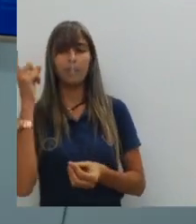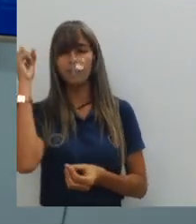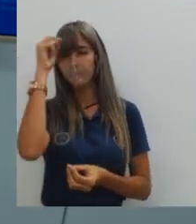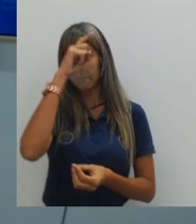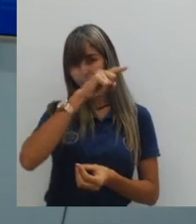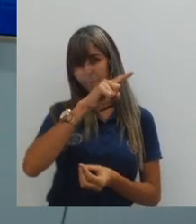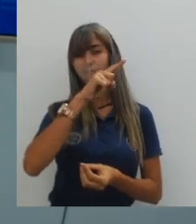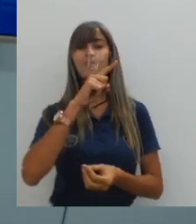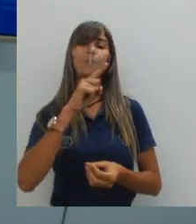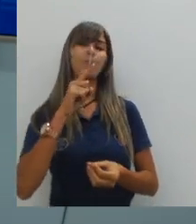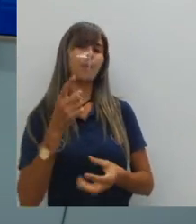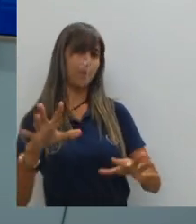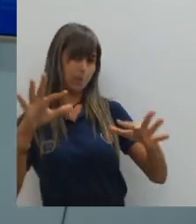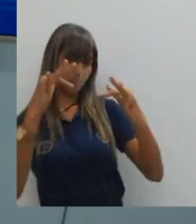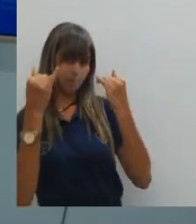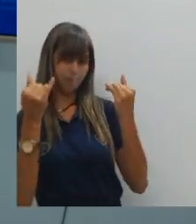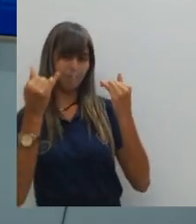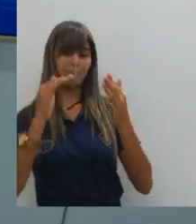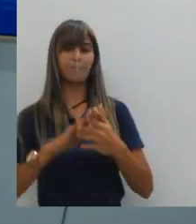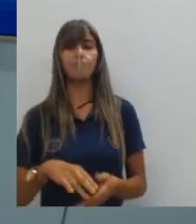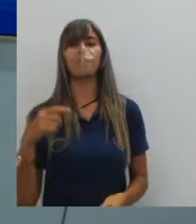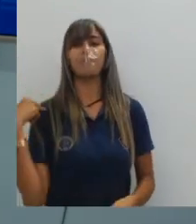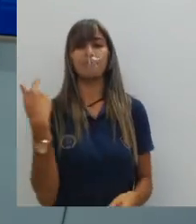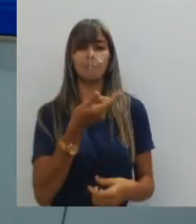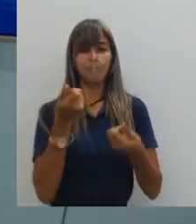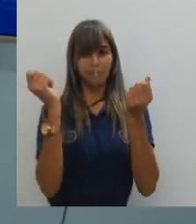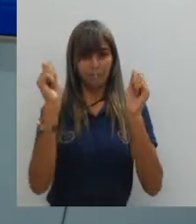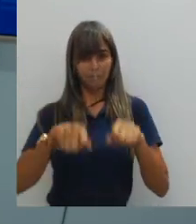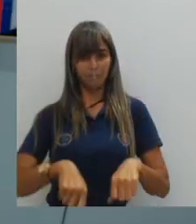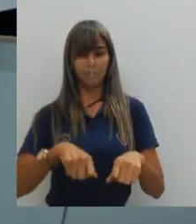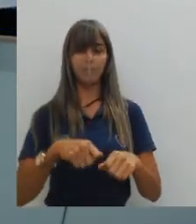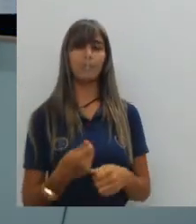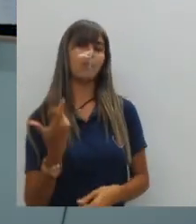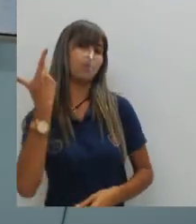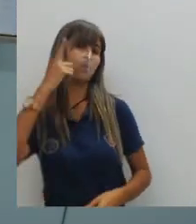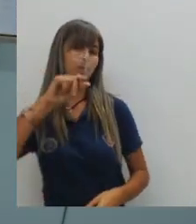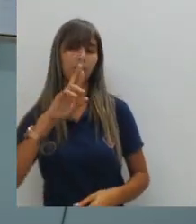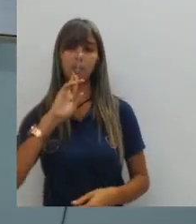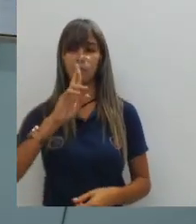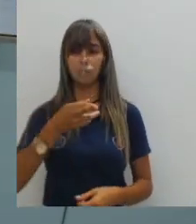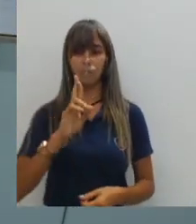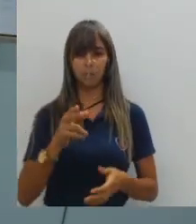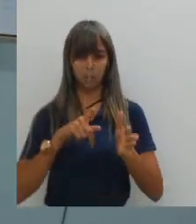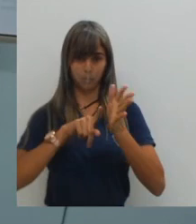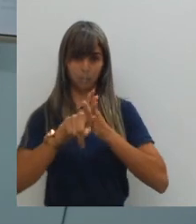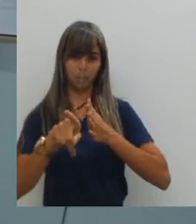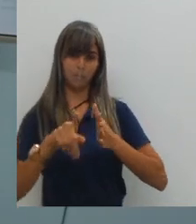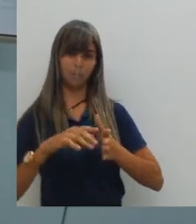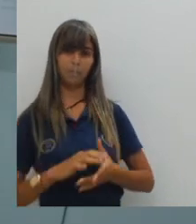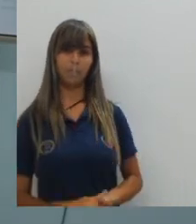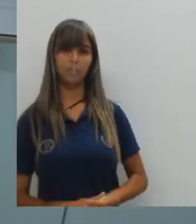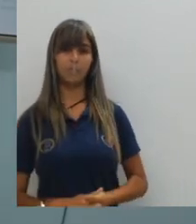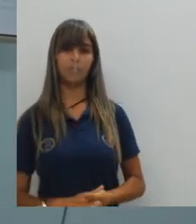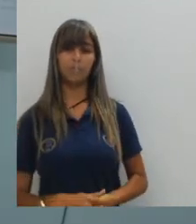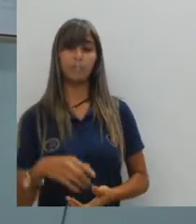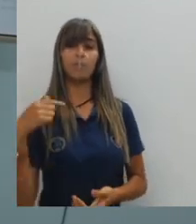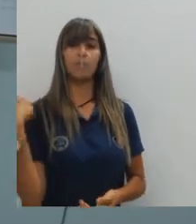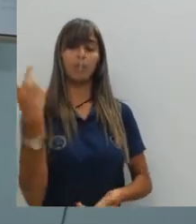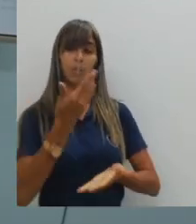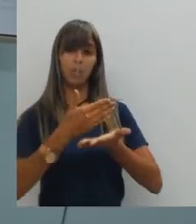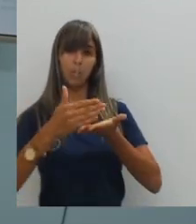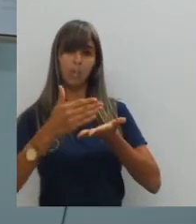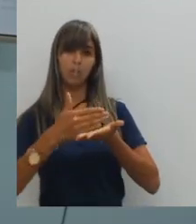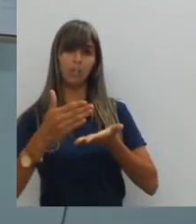bem complexas, então prestem atenção para a gente poder, conseguir resolver essas questões. A gente vai começar com